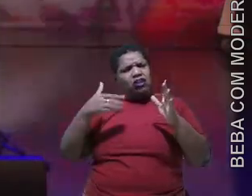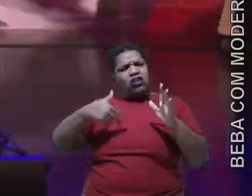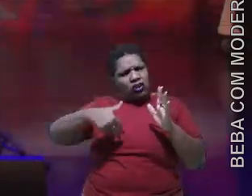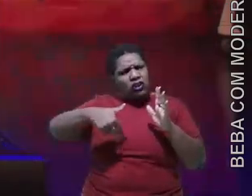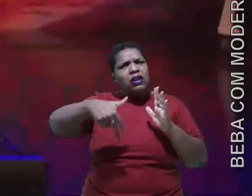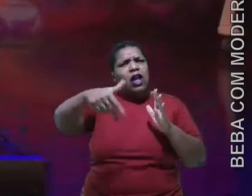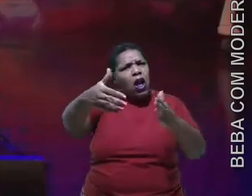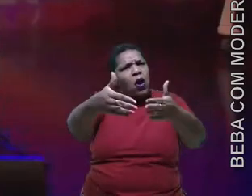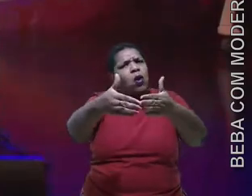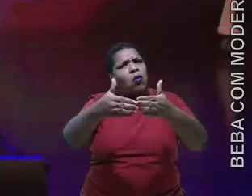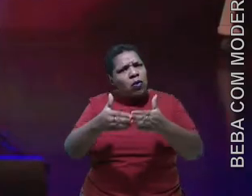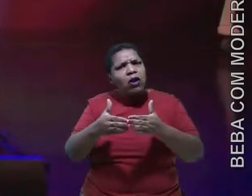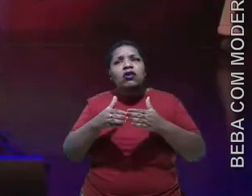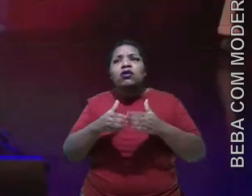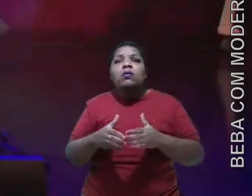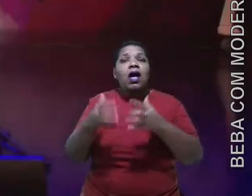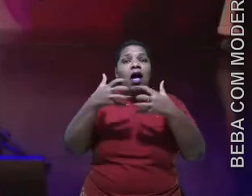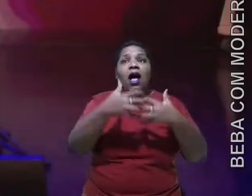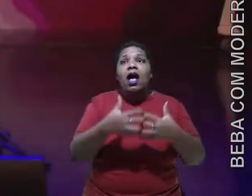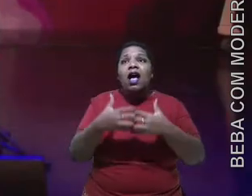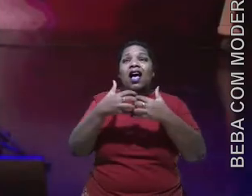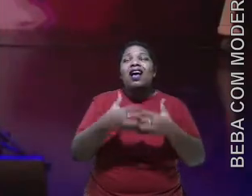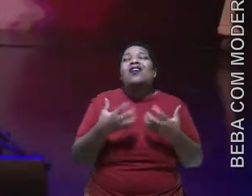acho que nunca